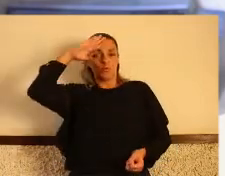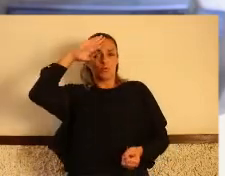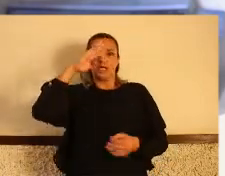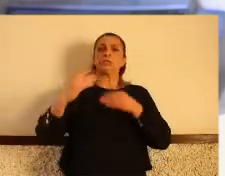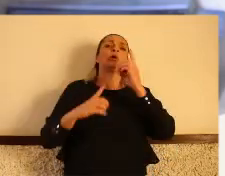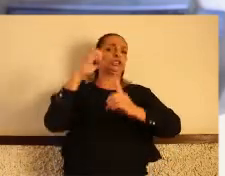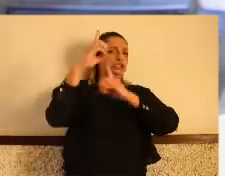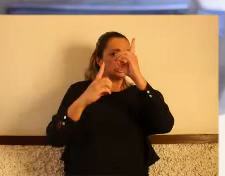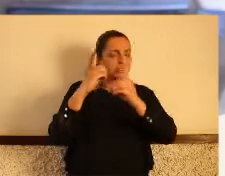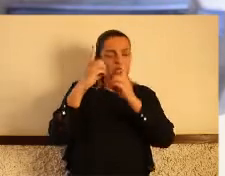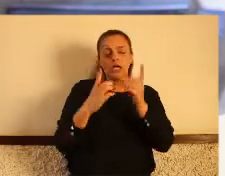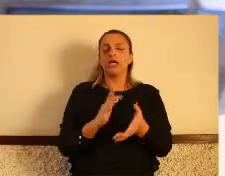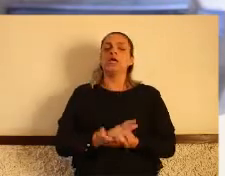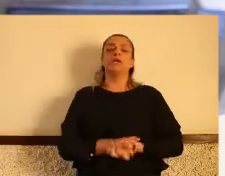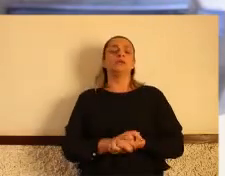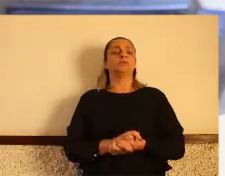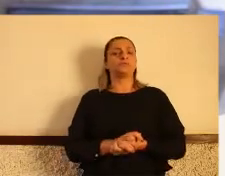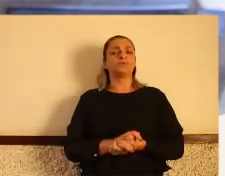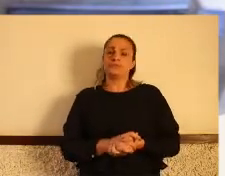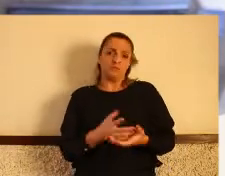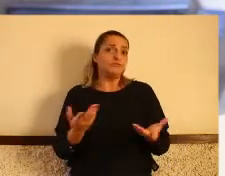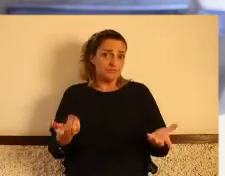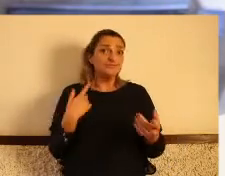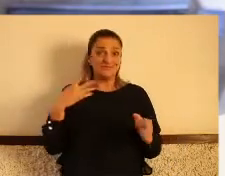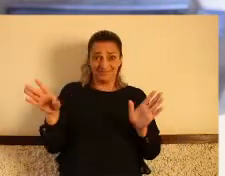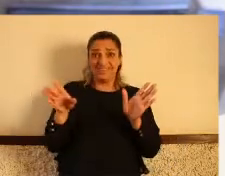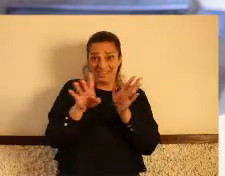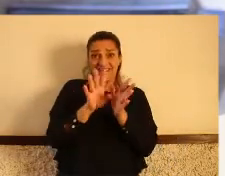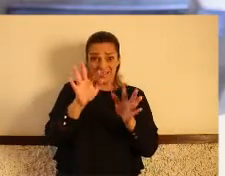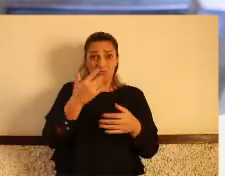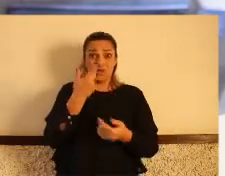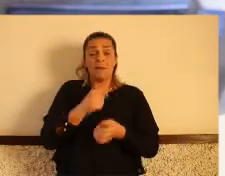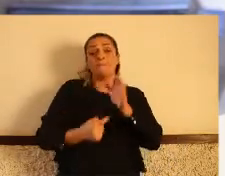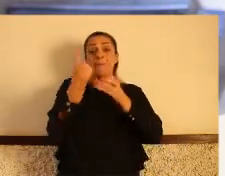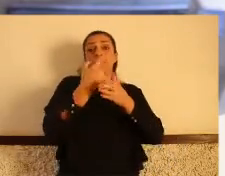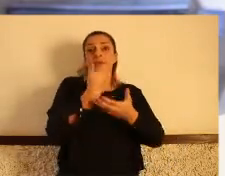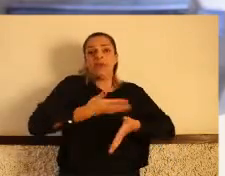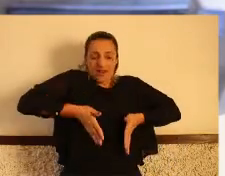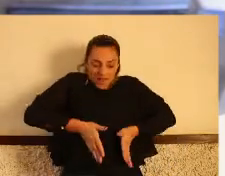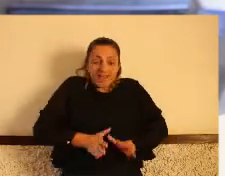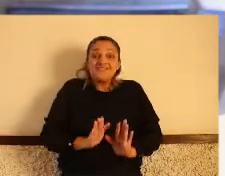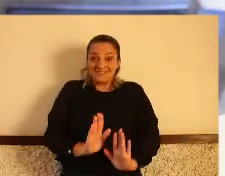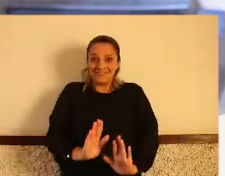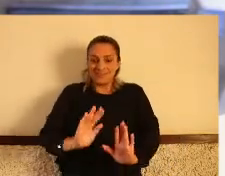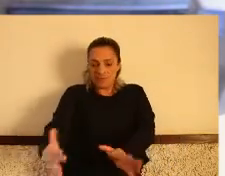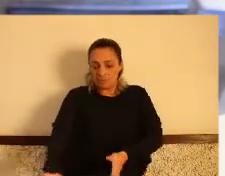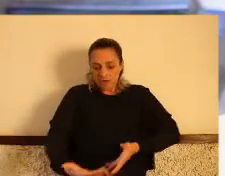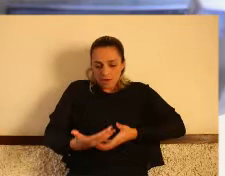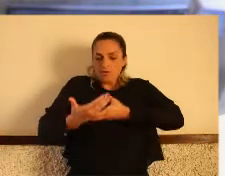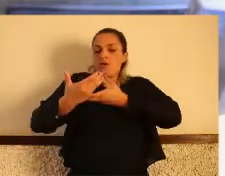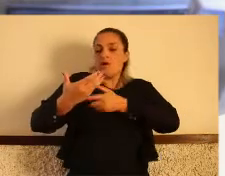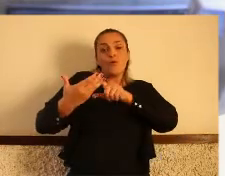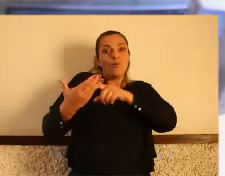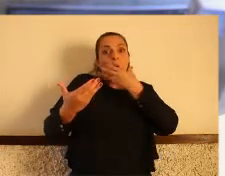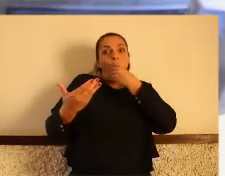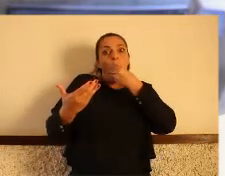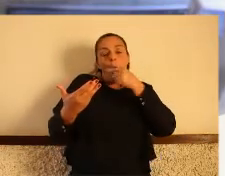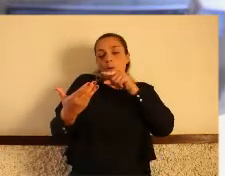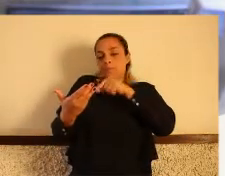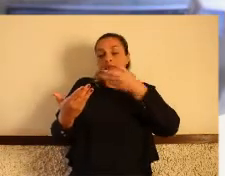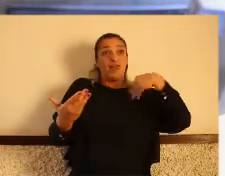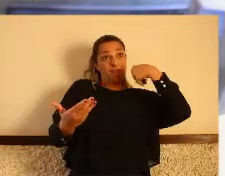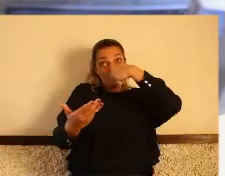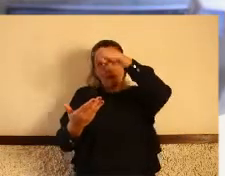toda a dinâmica, tanto é que a primeira coisa que acontecia em Esparta era quando o menino